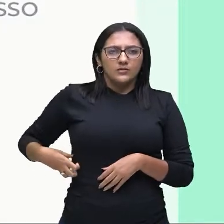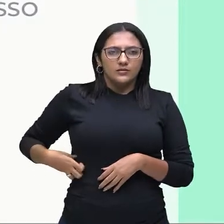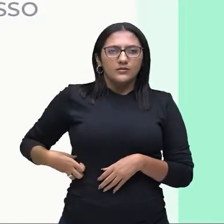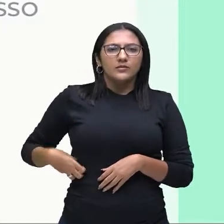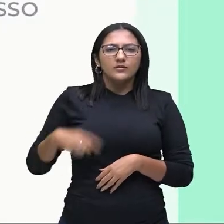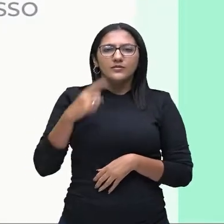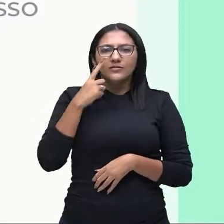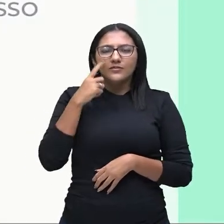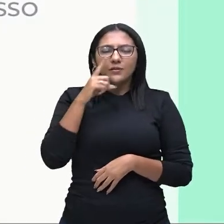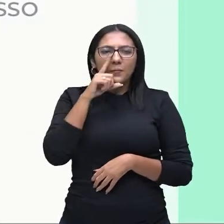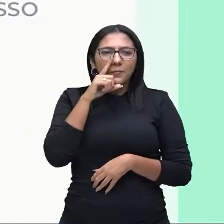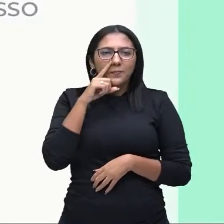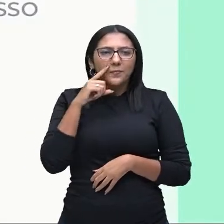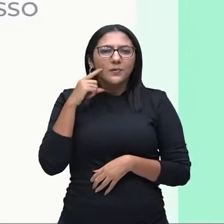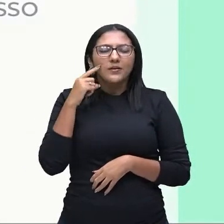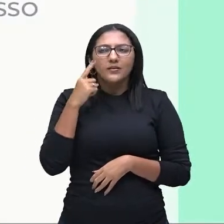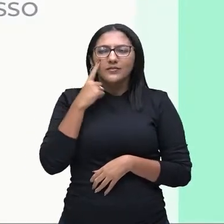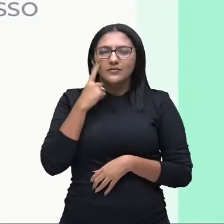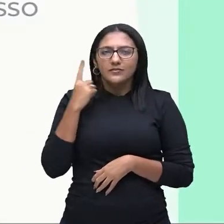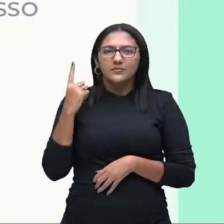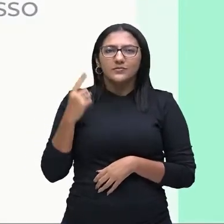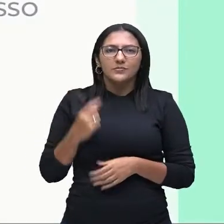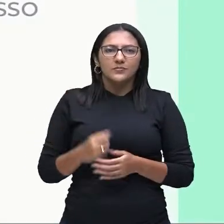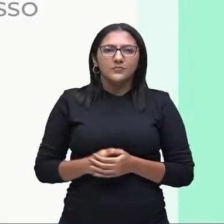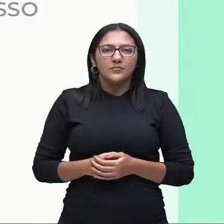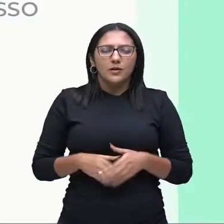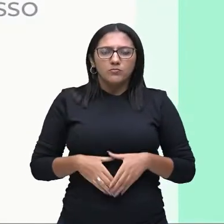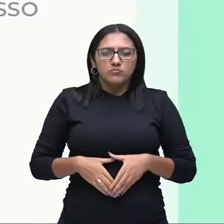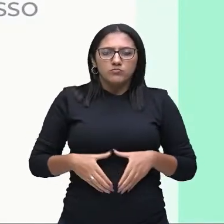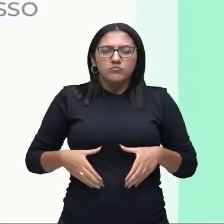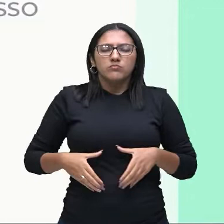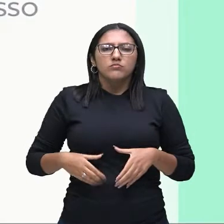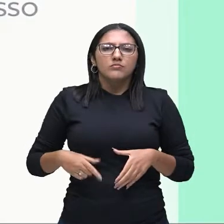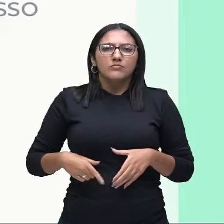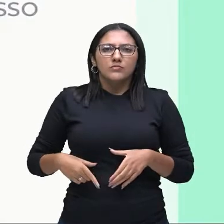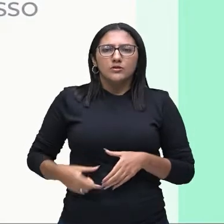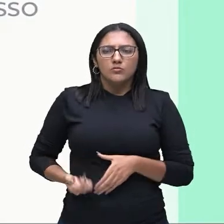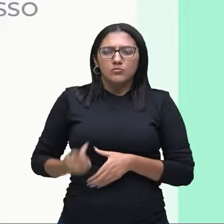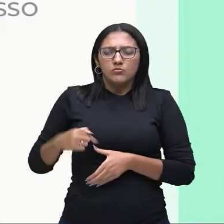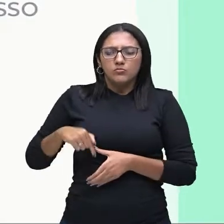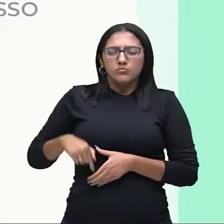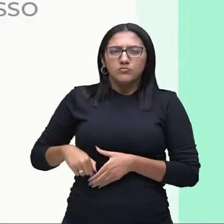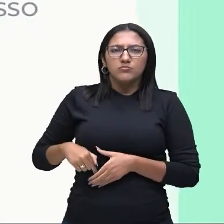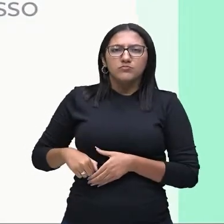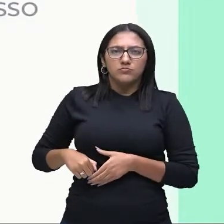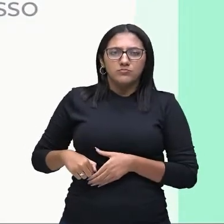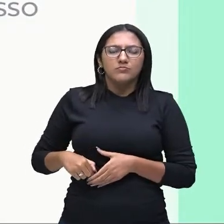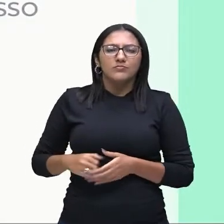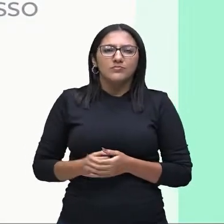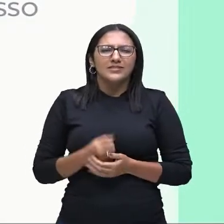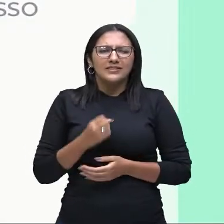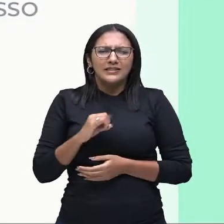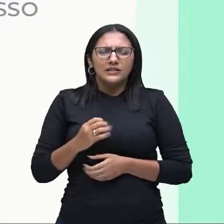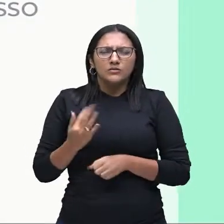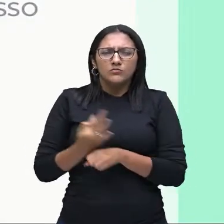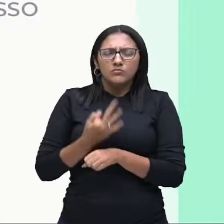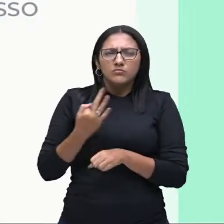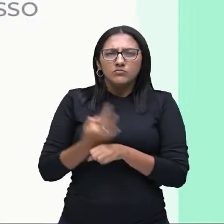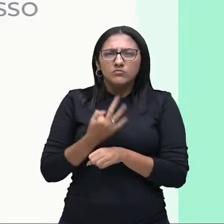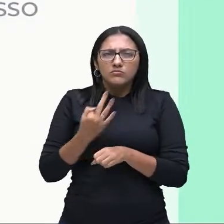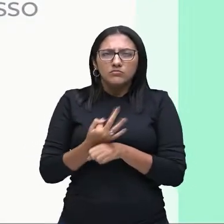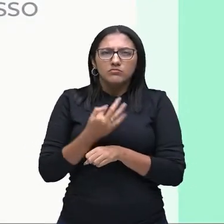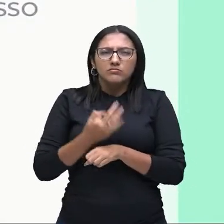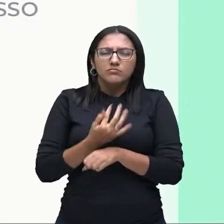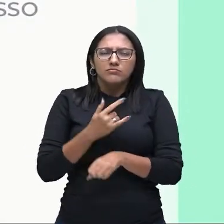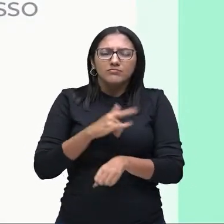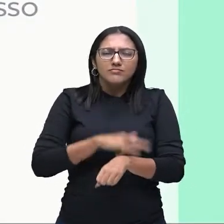amarelinho, a gente pode observar a bexiga. A bexiga é o órgão que armazena essa urina. Então, quando a gente está com aquela vontade de ir no